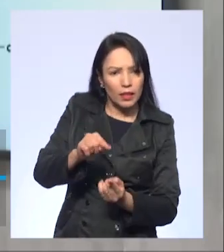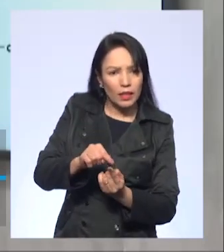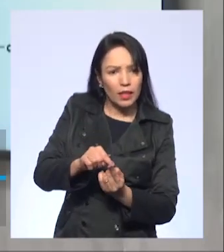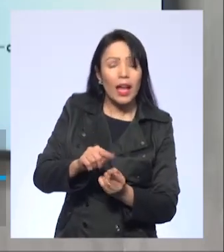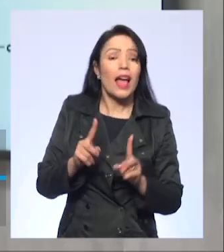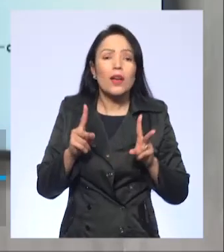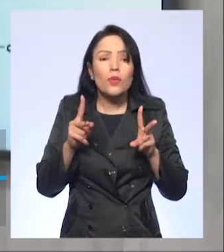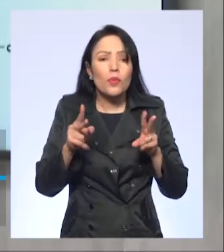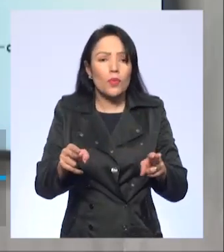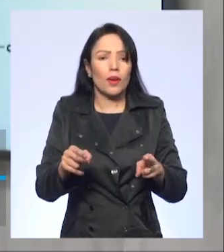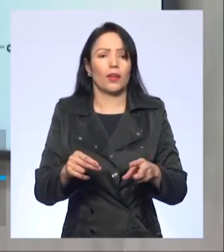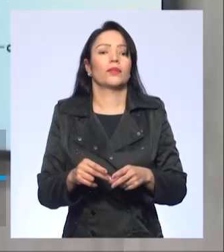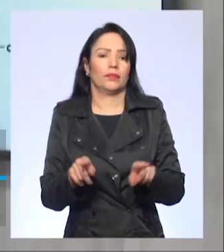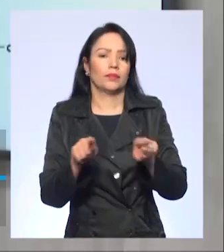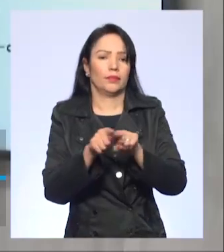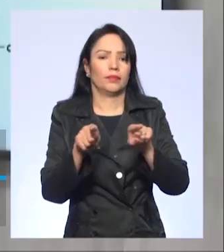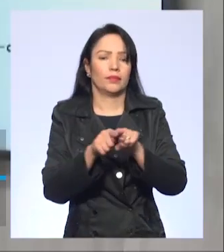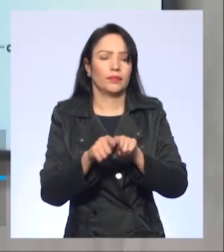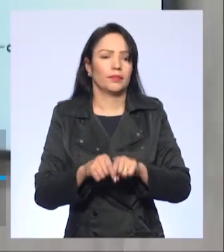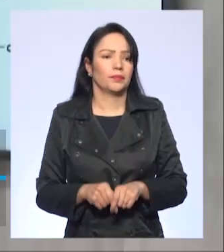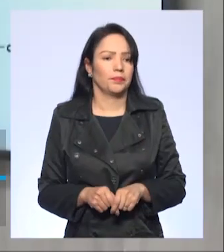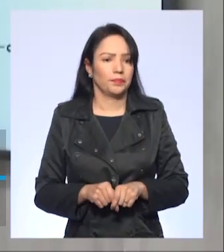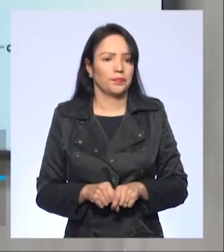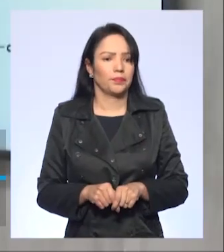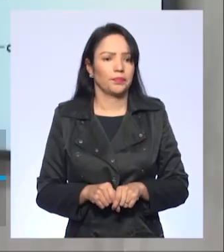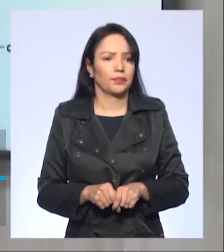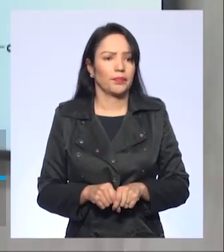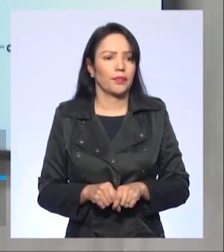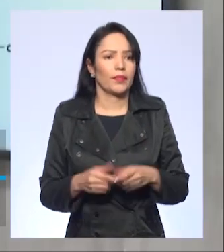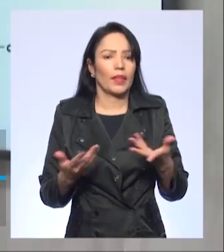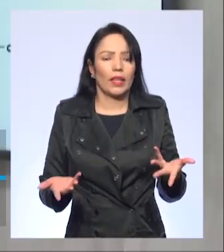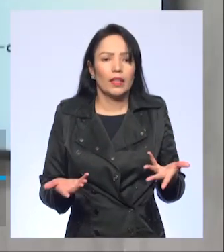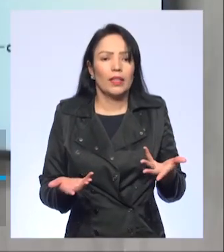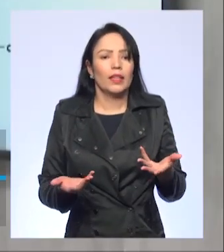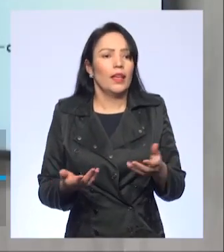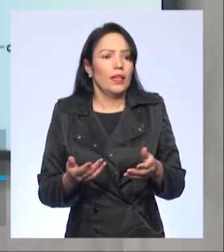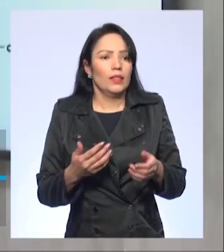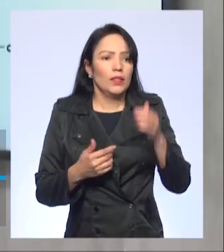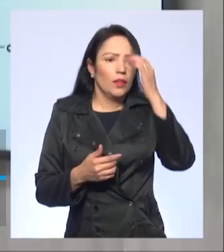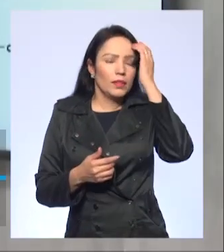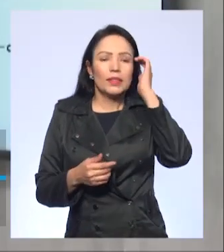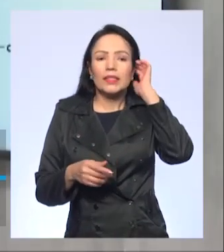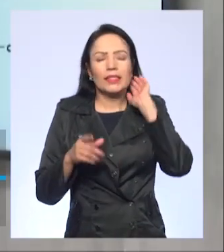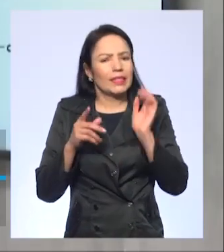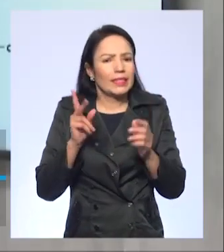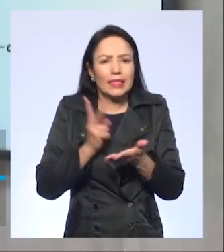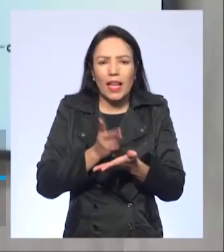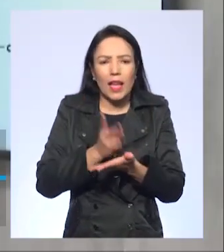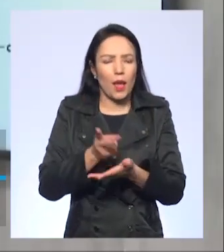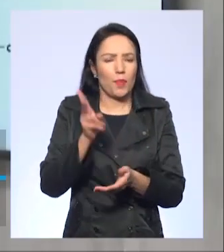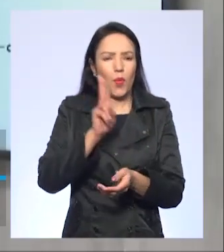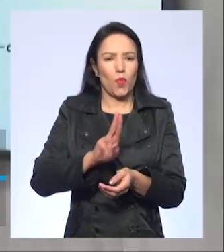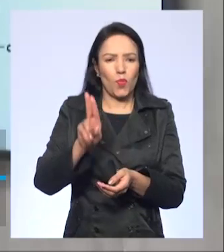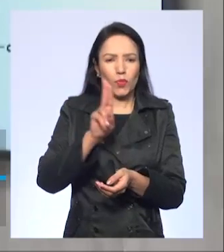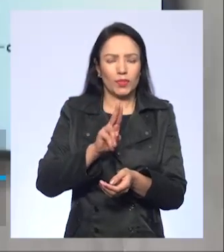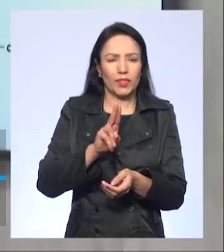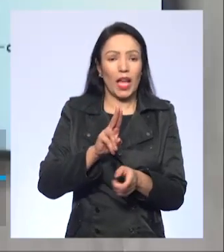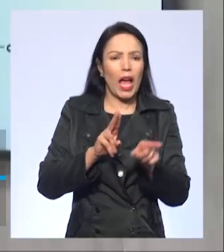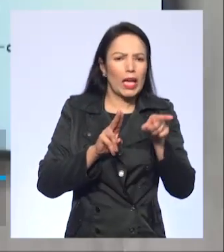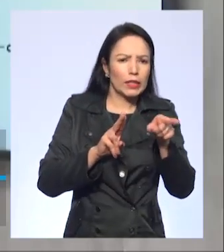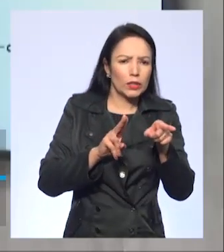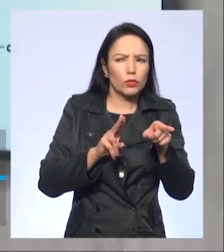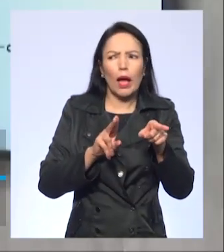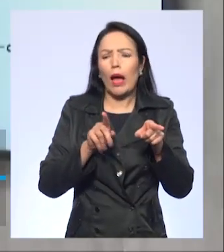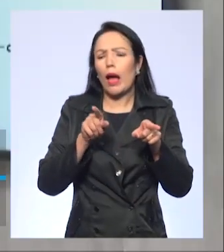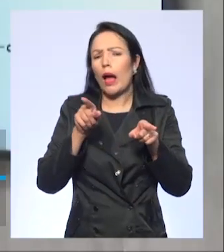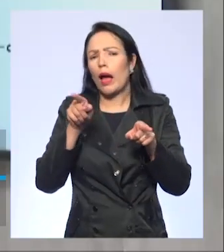é igual à razão dos seus segmentos correspondentes. A gente, né, cara, usa o tempo todo, isso está para aquilo. É o